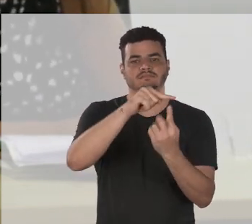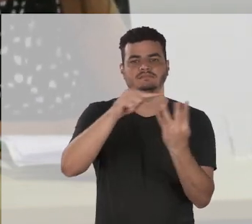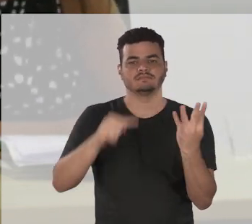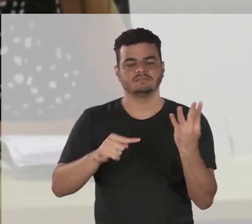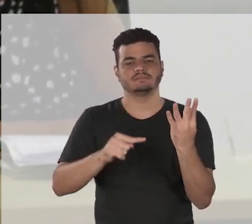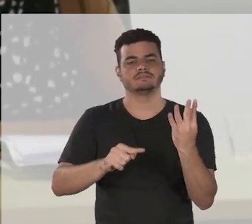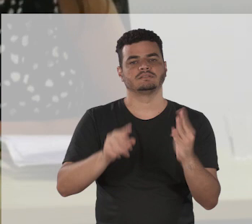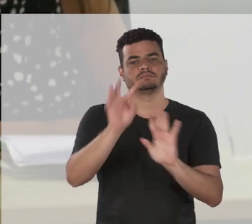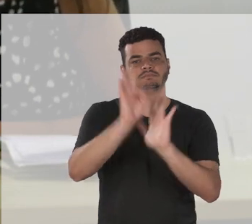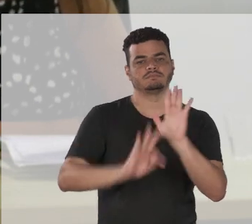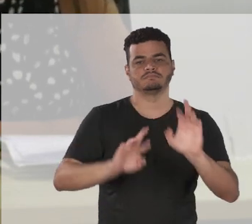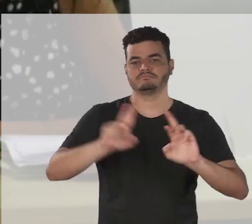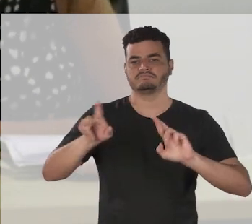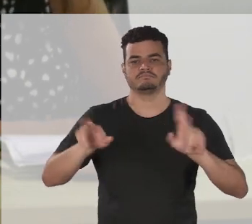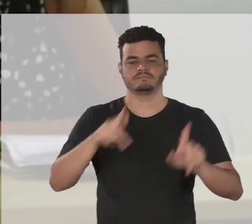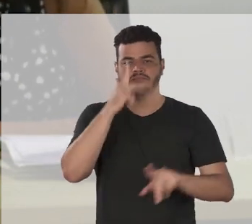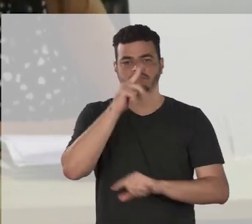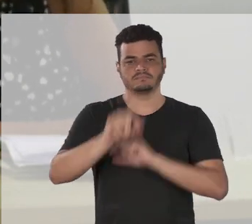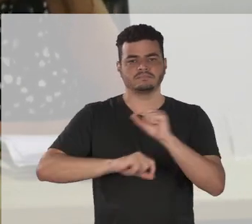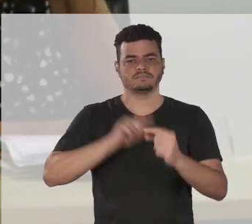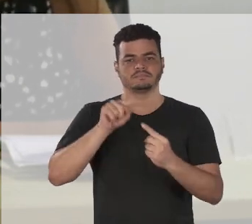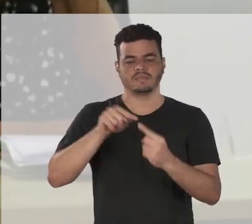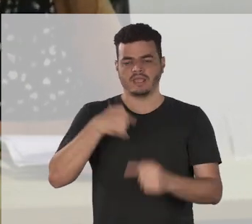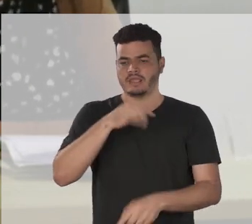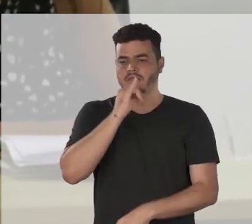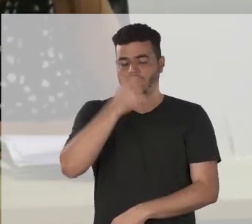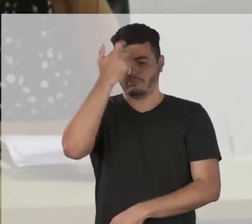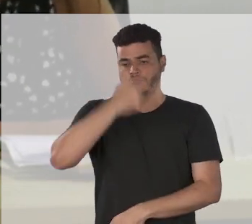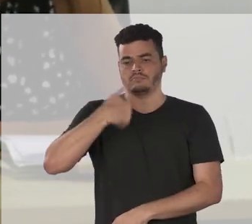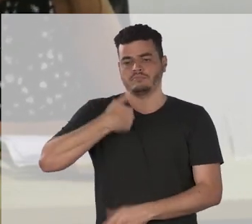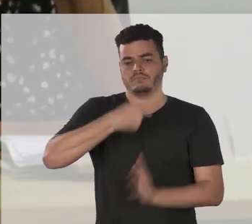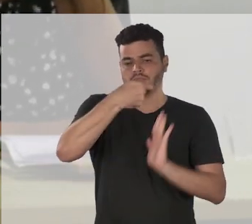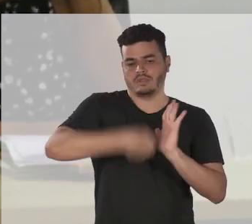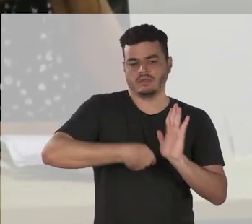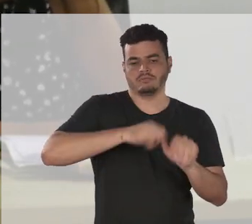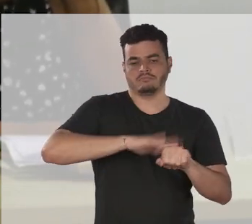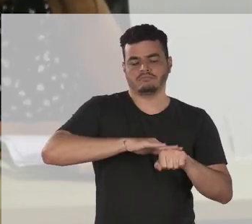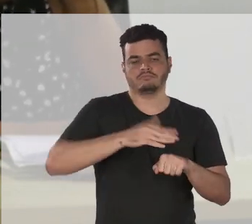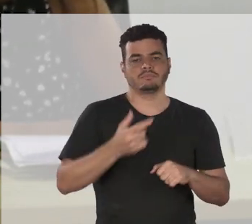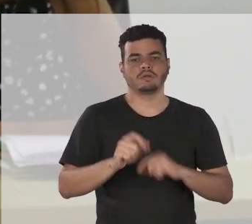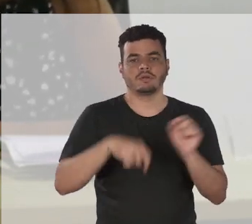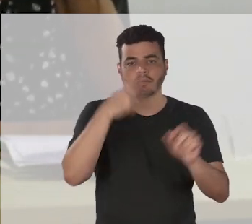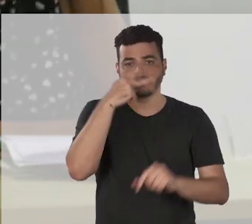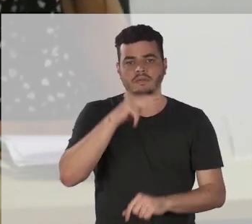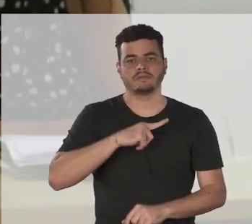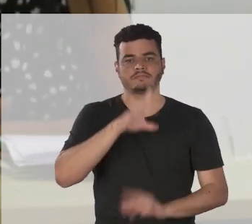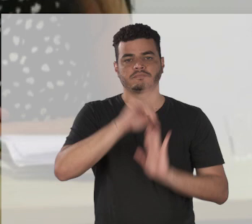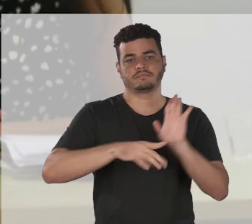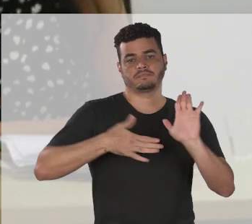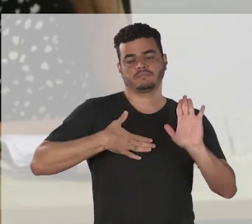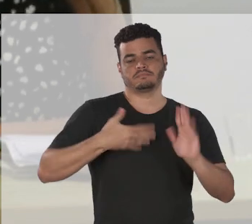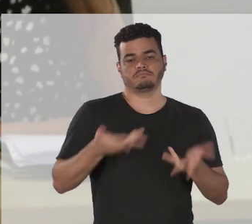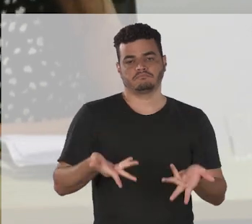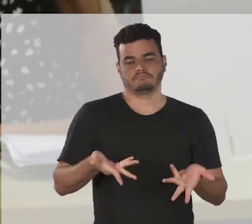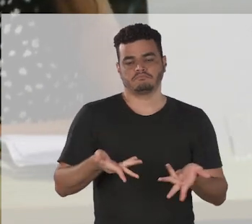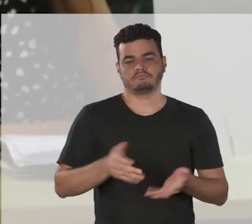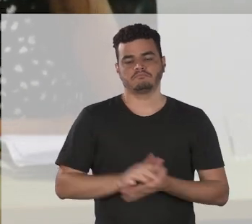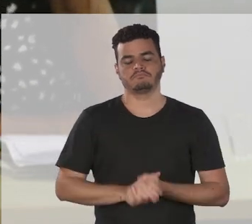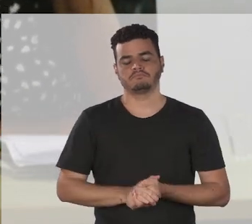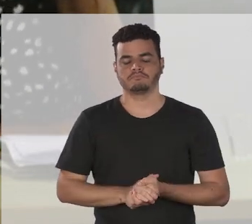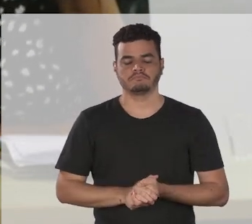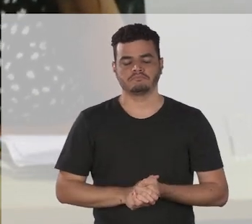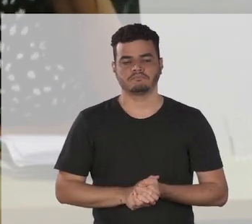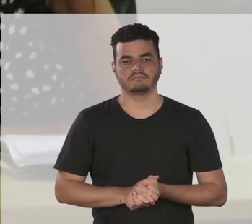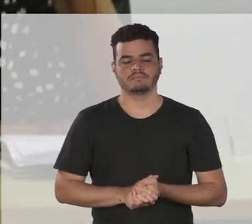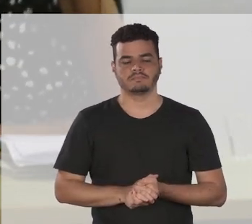de poder acessar diferentes esses textos. Me parece que é um ponto para resolver isso também, do digo como escritora,